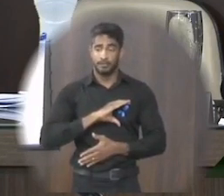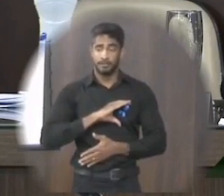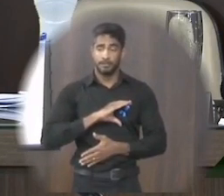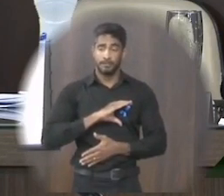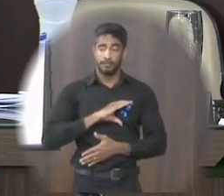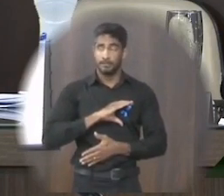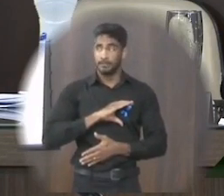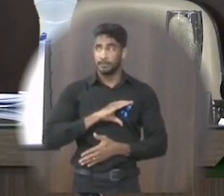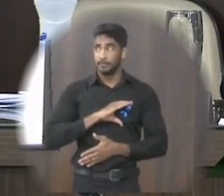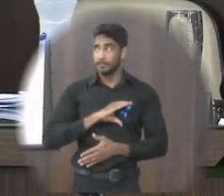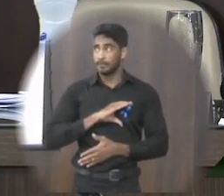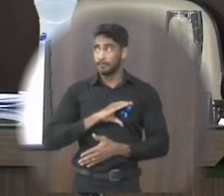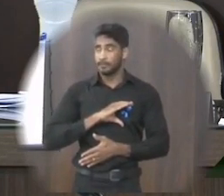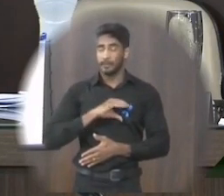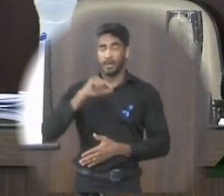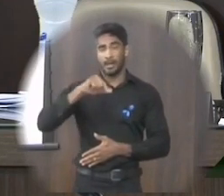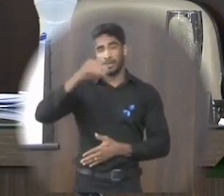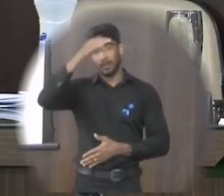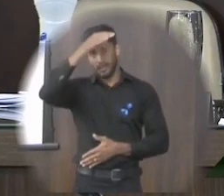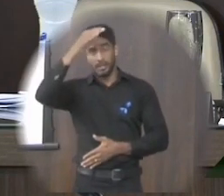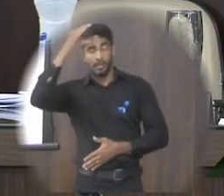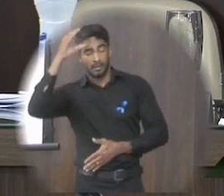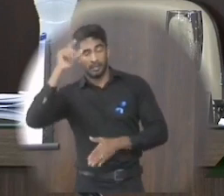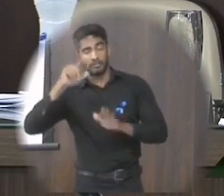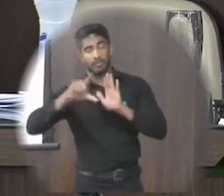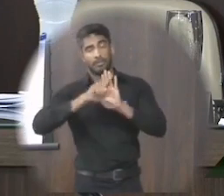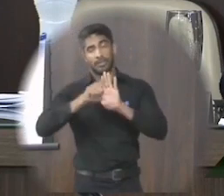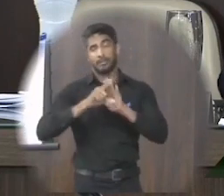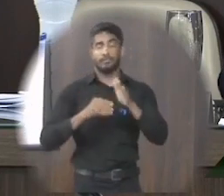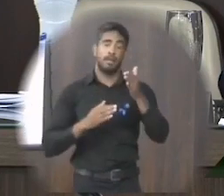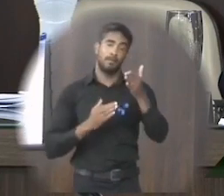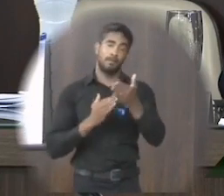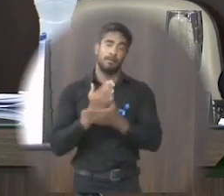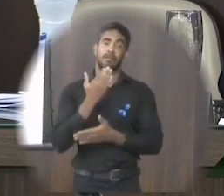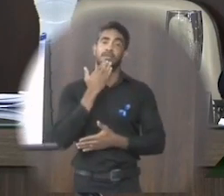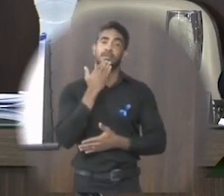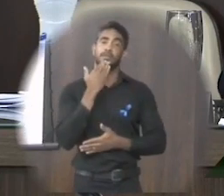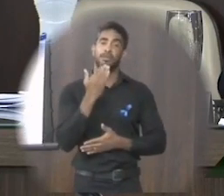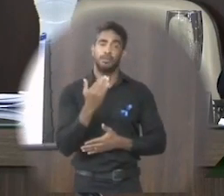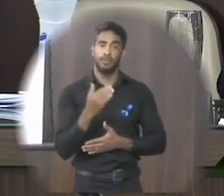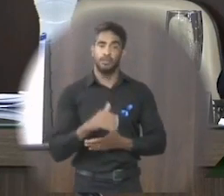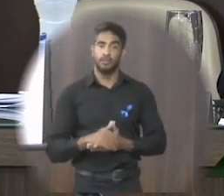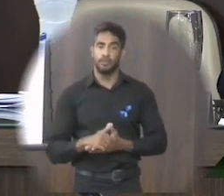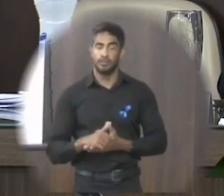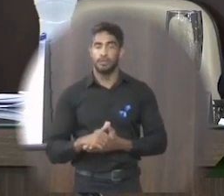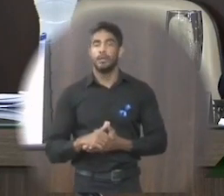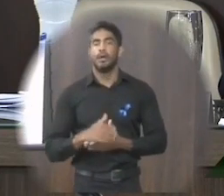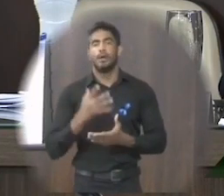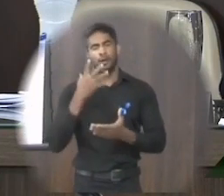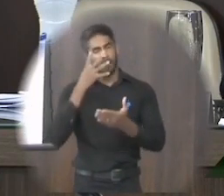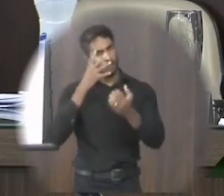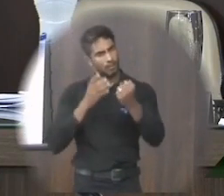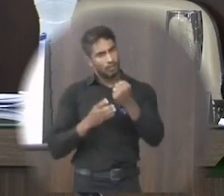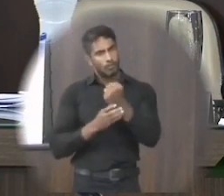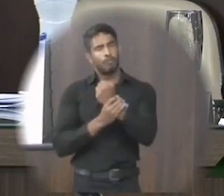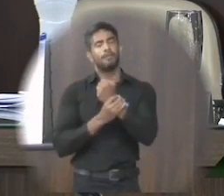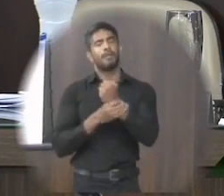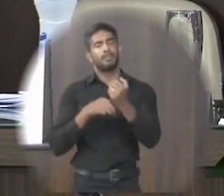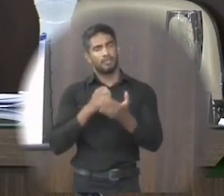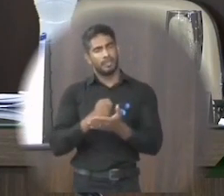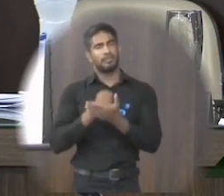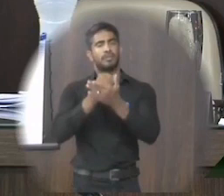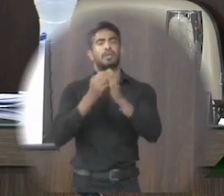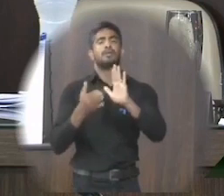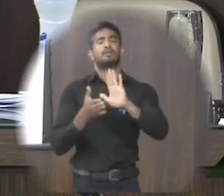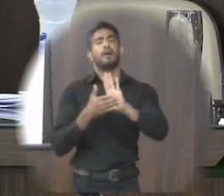desta colenda Casa Legislativa para aprovação deste requerimento, confiante que alcançará seu propósito pelo